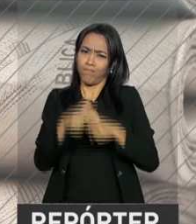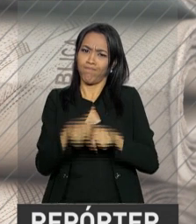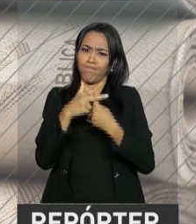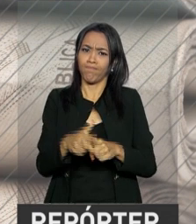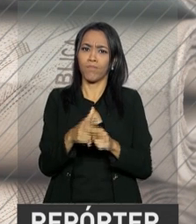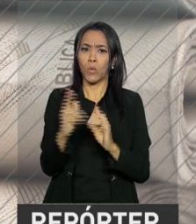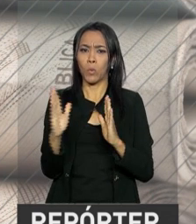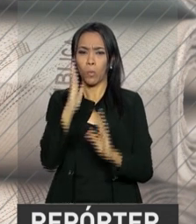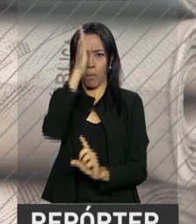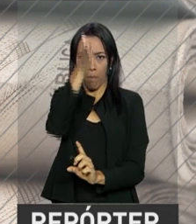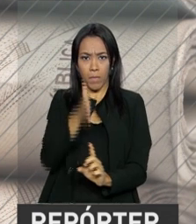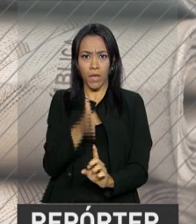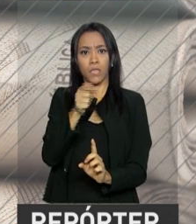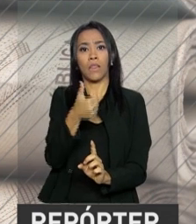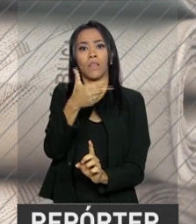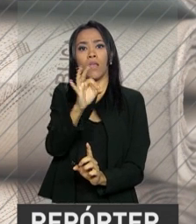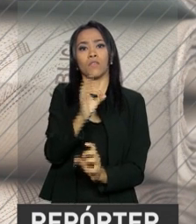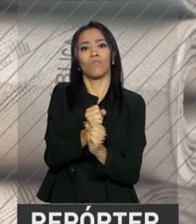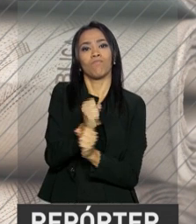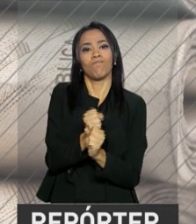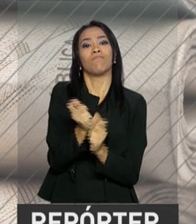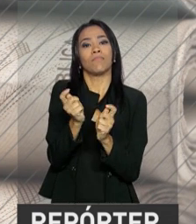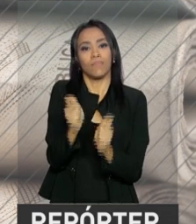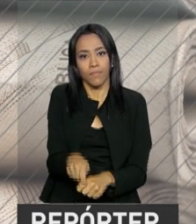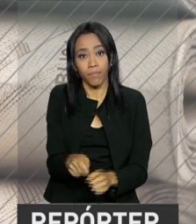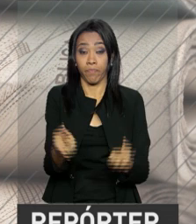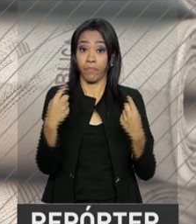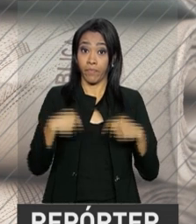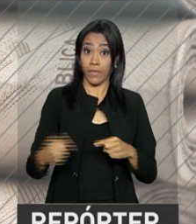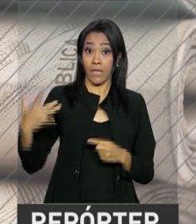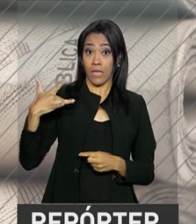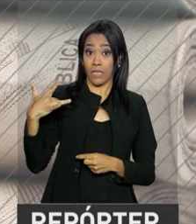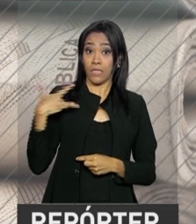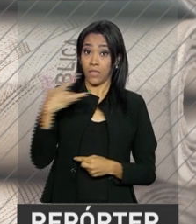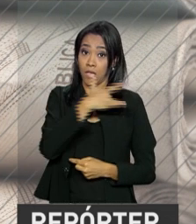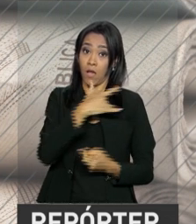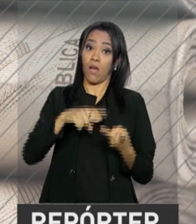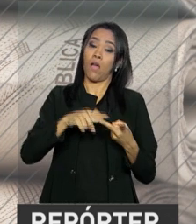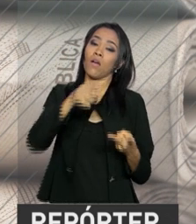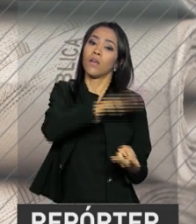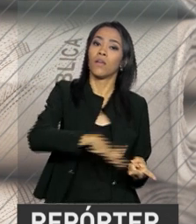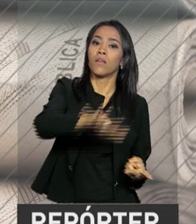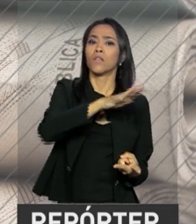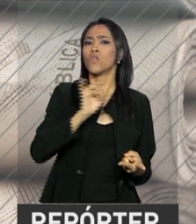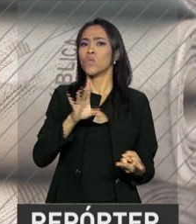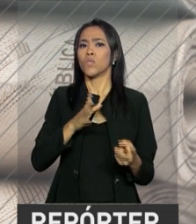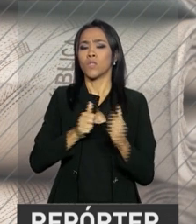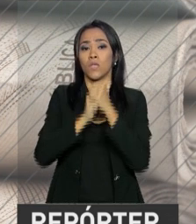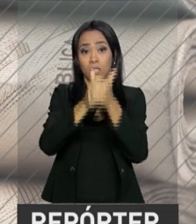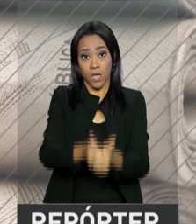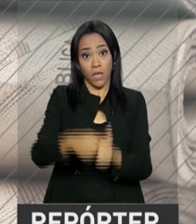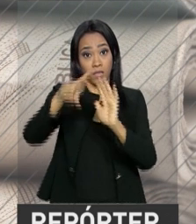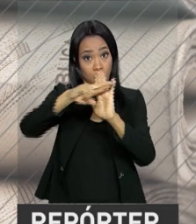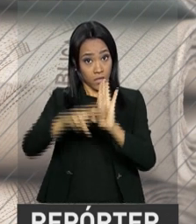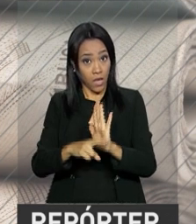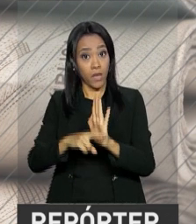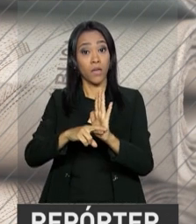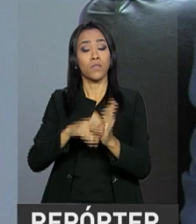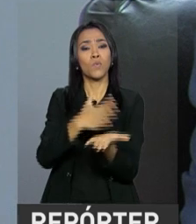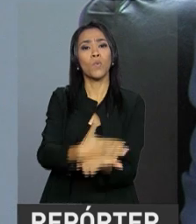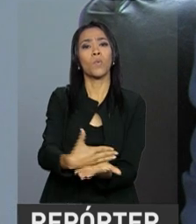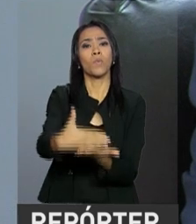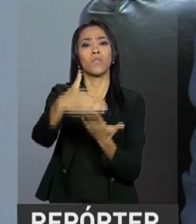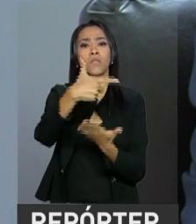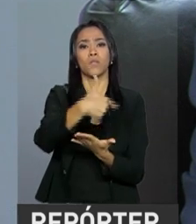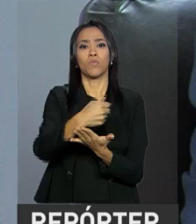do período a partir do 10º ano saúde e educação só entram no novo regime fiscal a partir de 2018